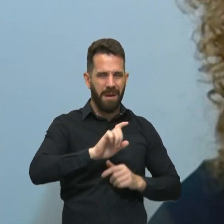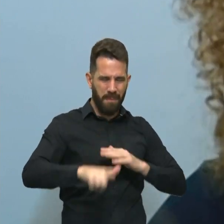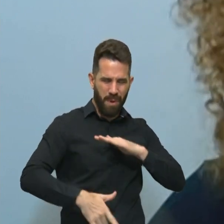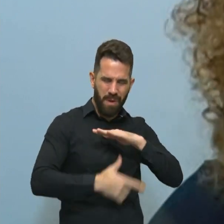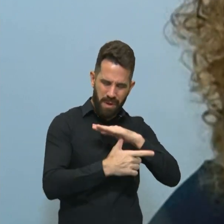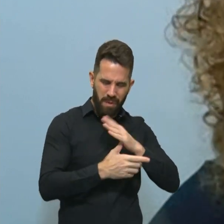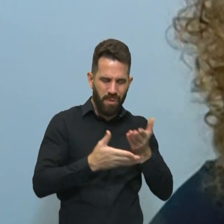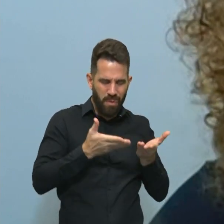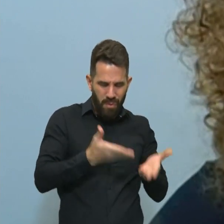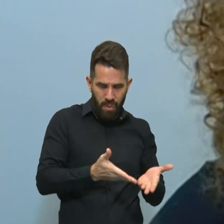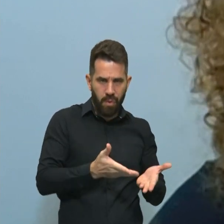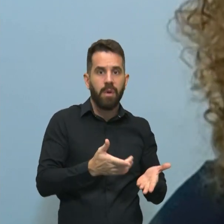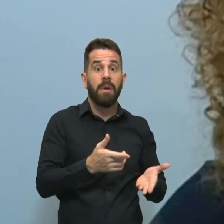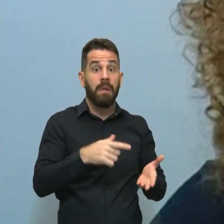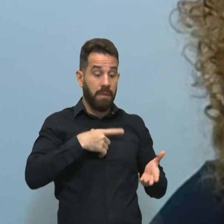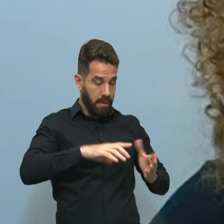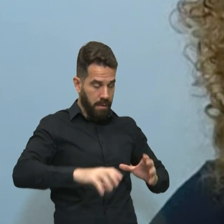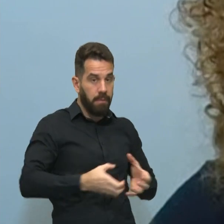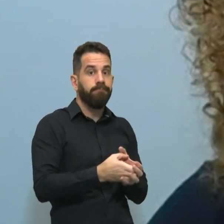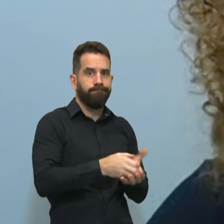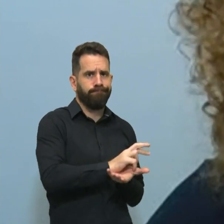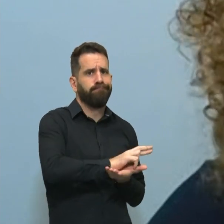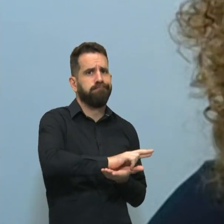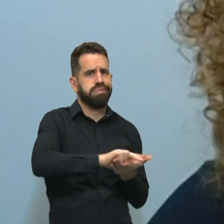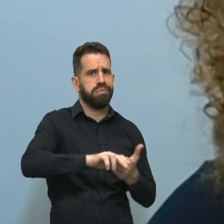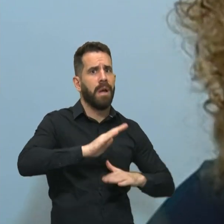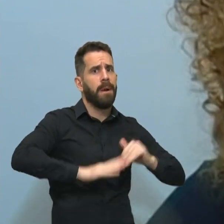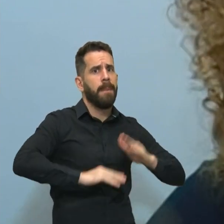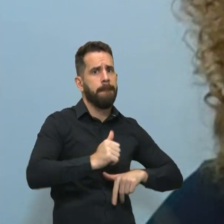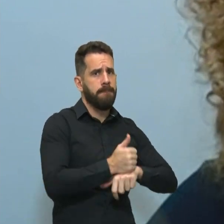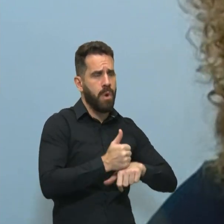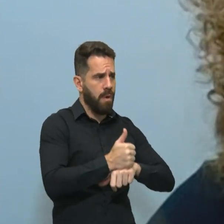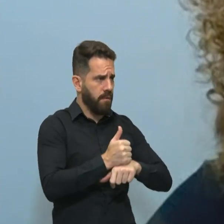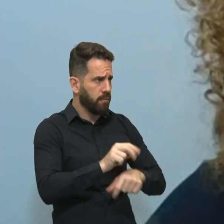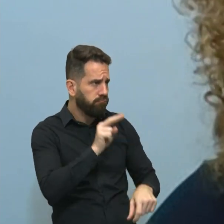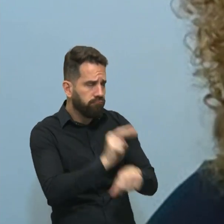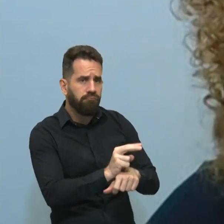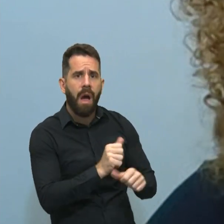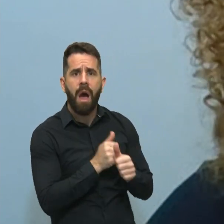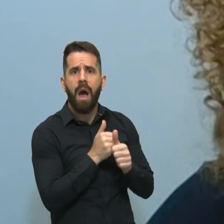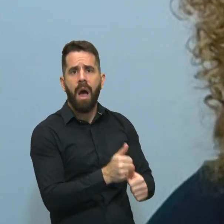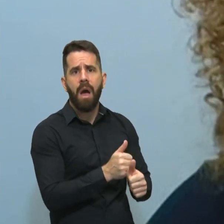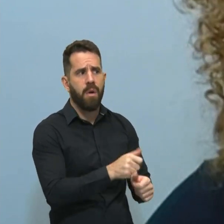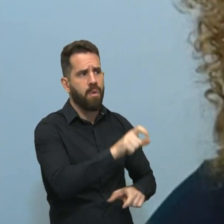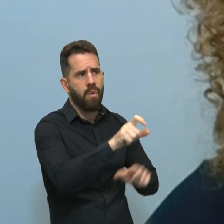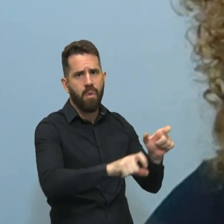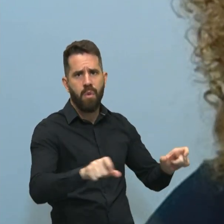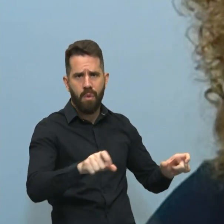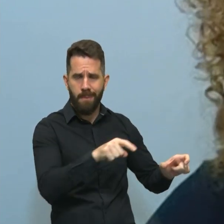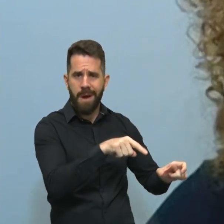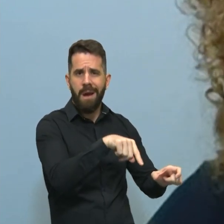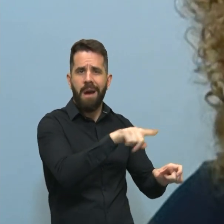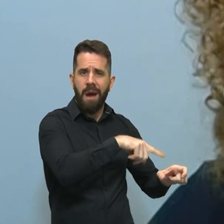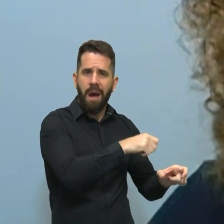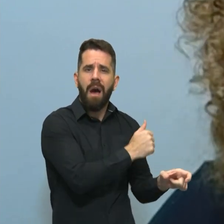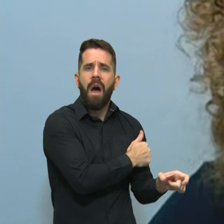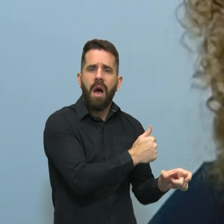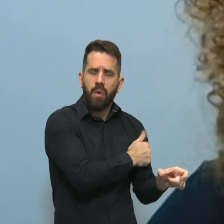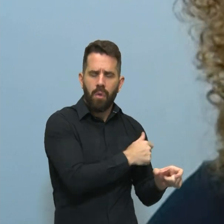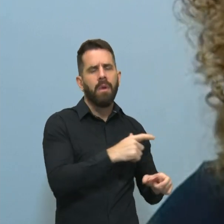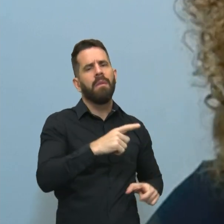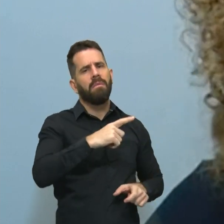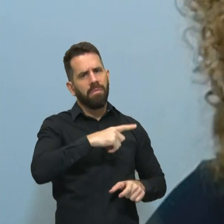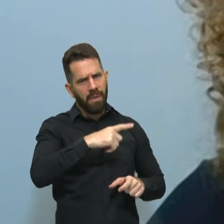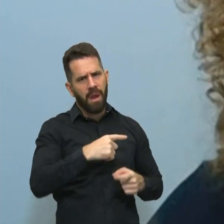ocupa de fazer esse acompanhamento, além das atividades ou da assistência direta e indireta, que é disponibilizada aos estudantes. É claro que